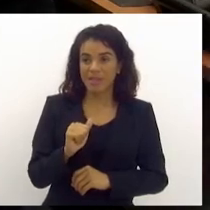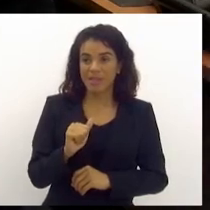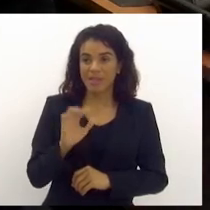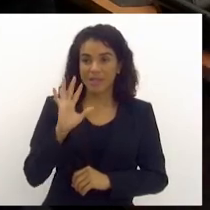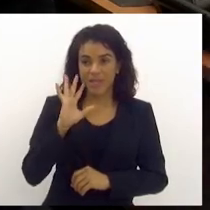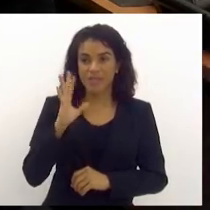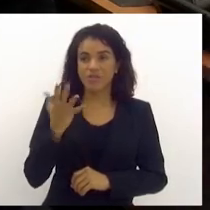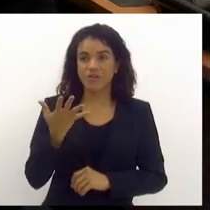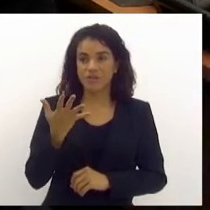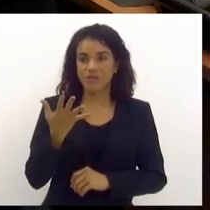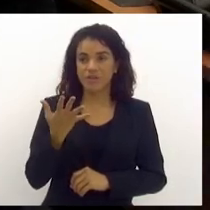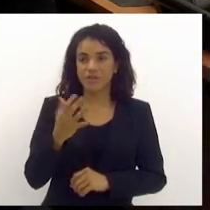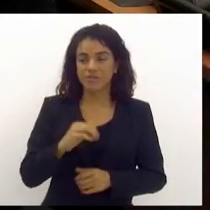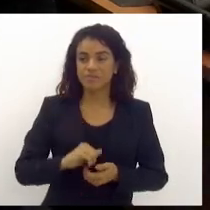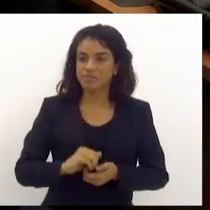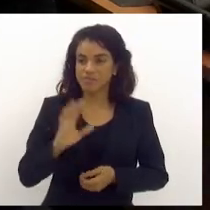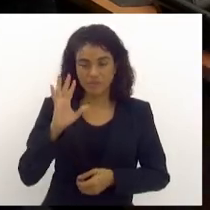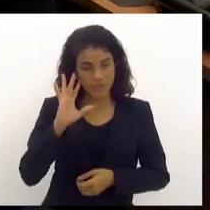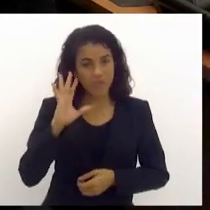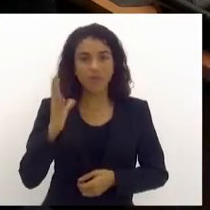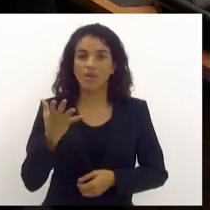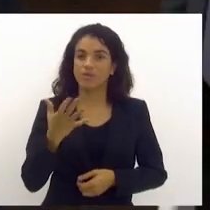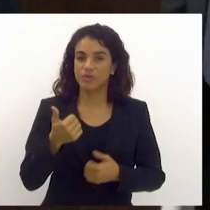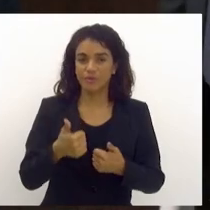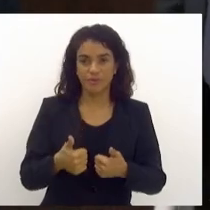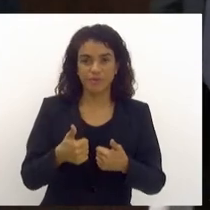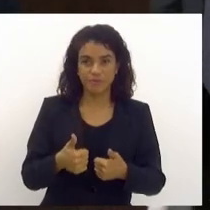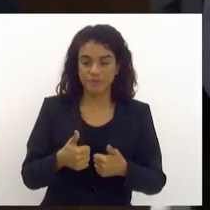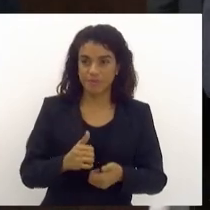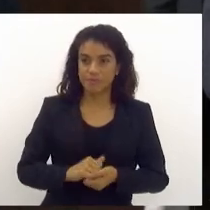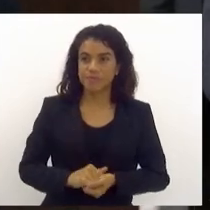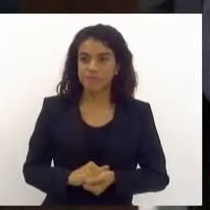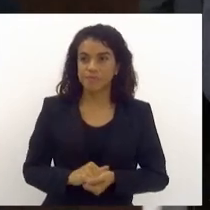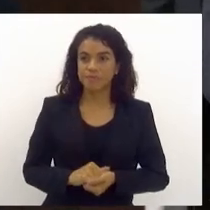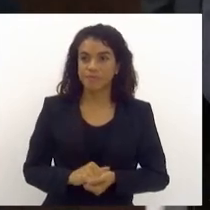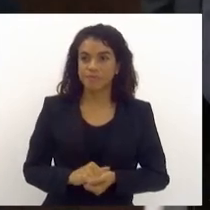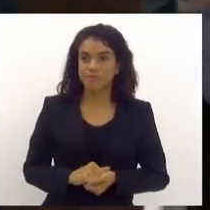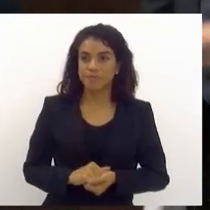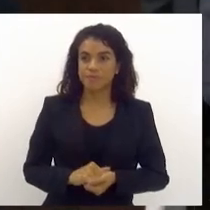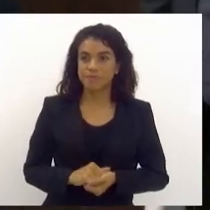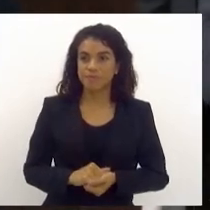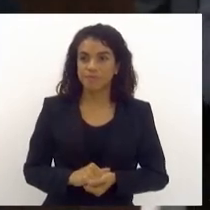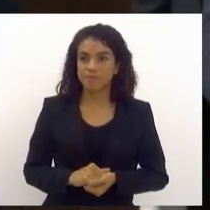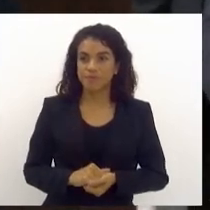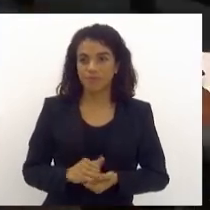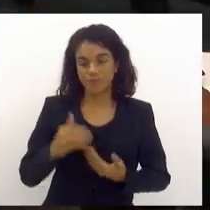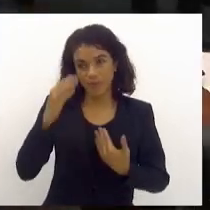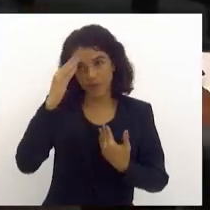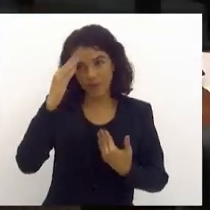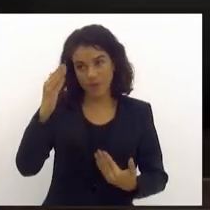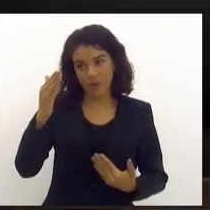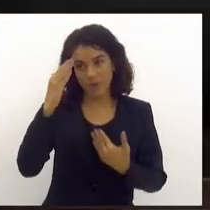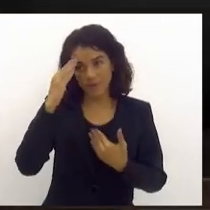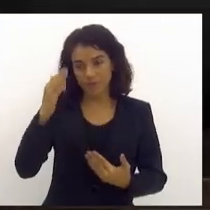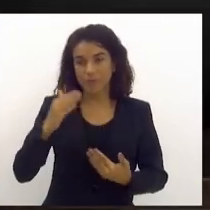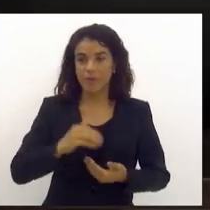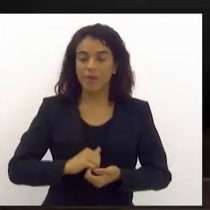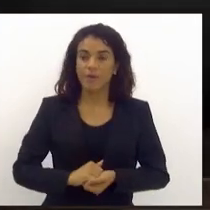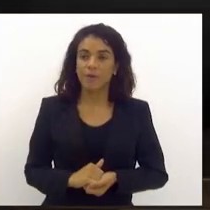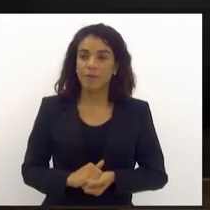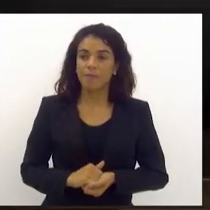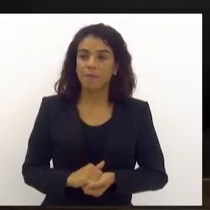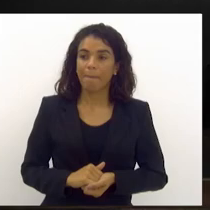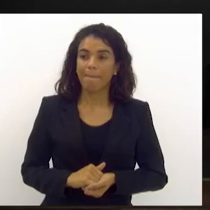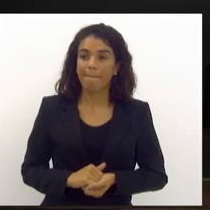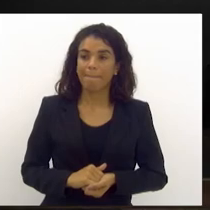resolvido, Lucinha. Está resolvido a questão, então, senhor Perfeito. Presidente. Estou acolhendo a emenda de número 11. Muito obrigado, líder. Muito obrigado. Vossa